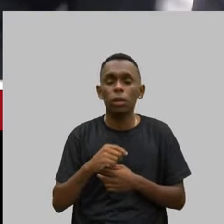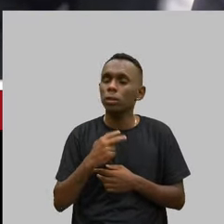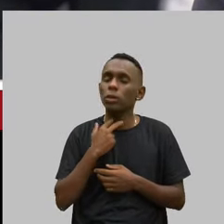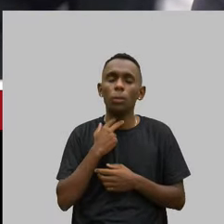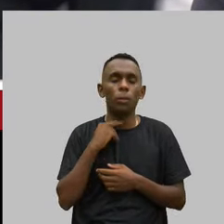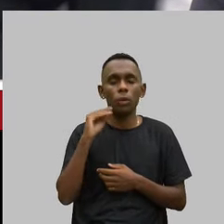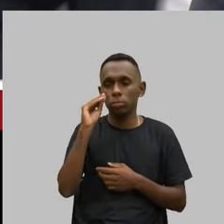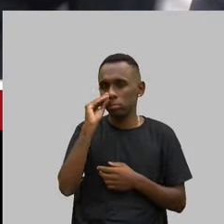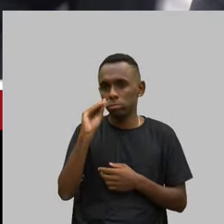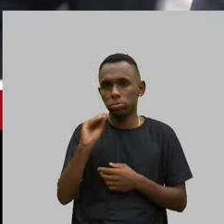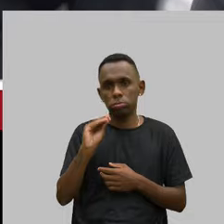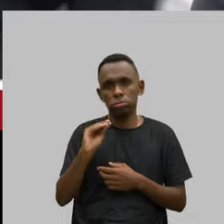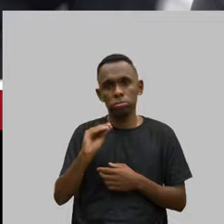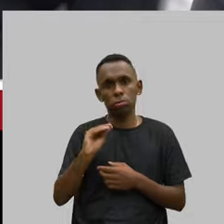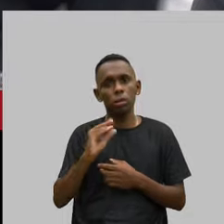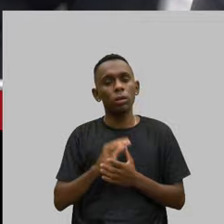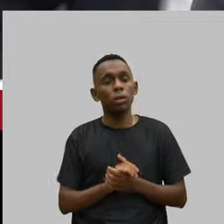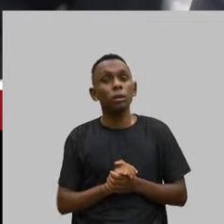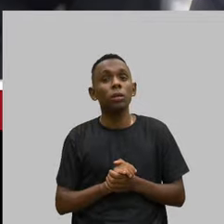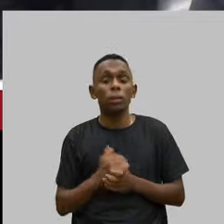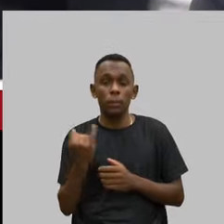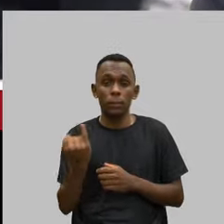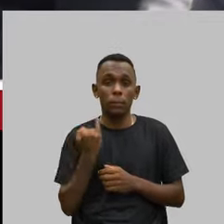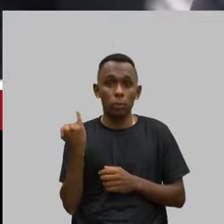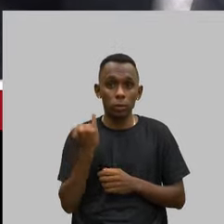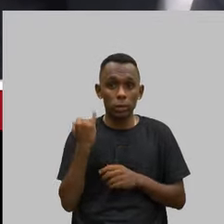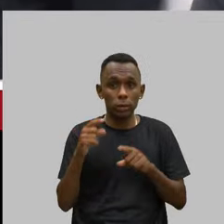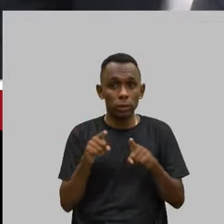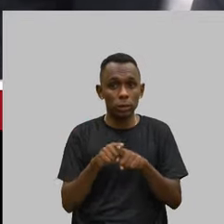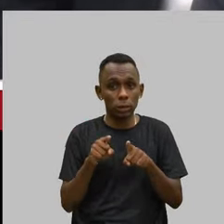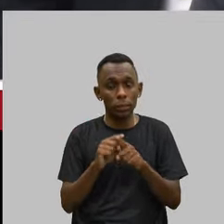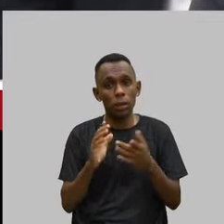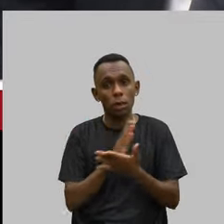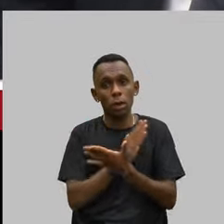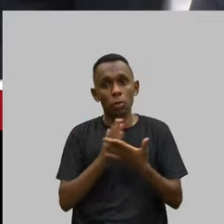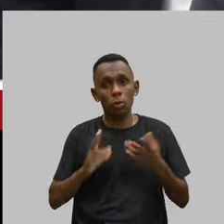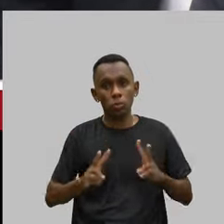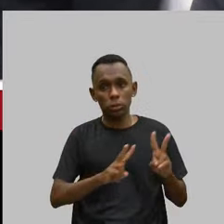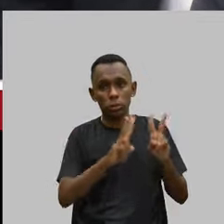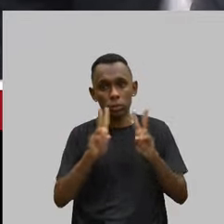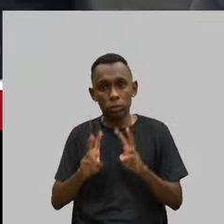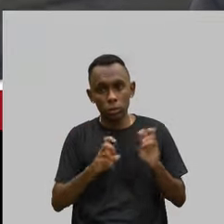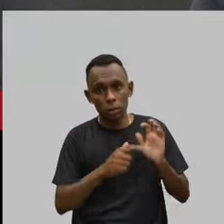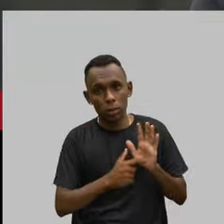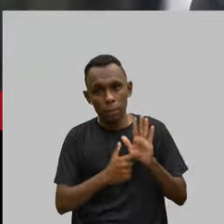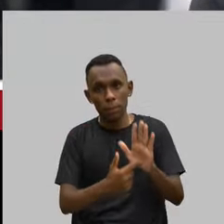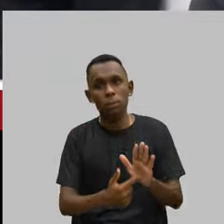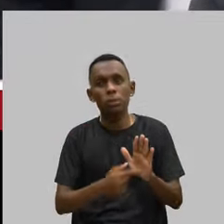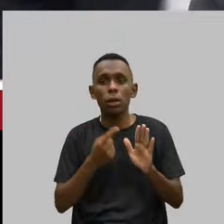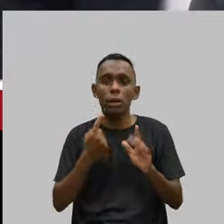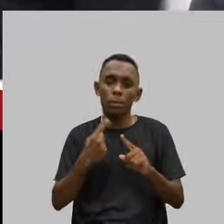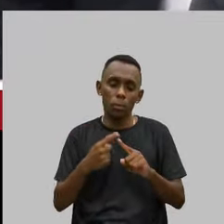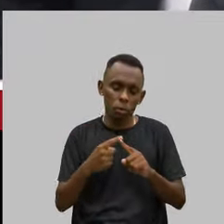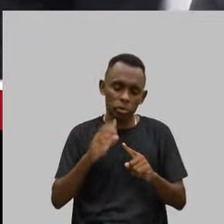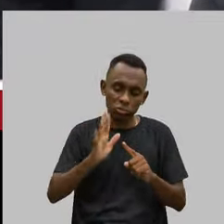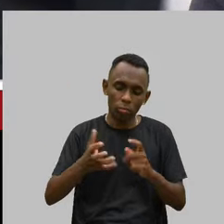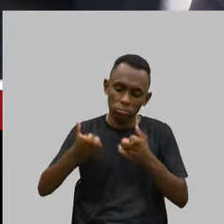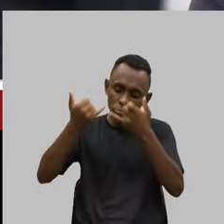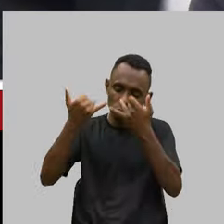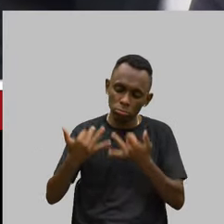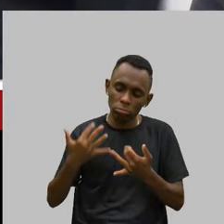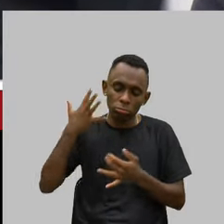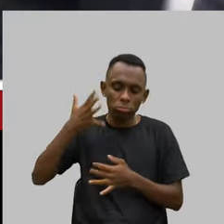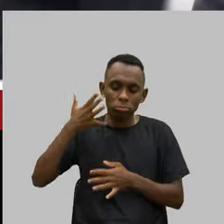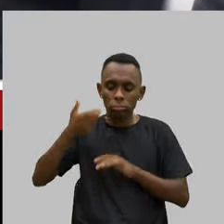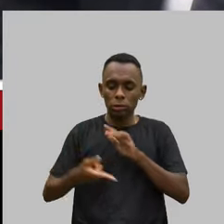eh e aí acho que é importante a gente trazer alguns fatos também assim eh reforçando o que já foi falado eh mais cedo da